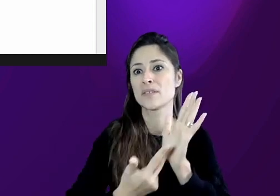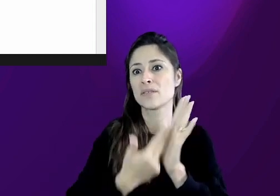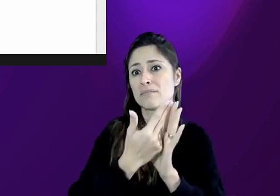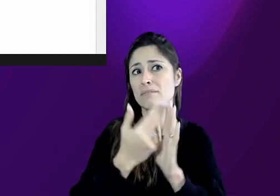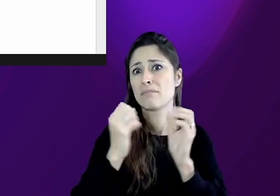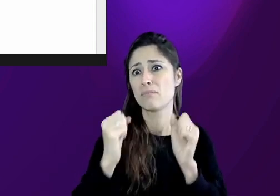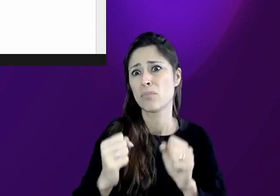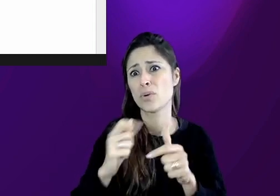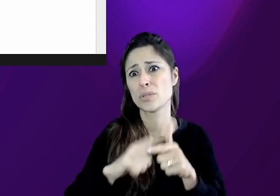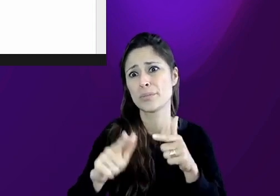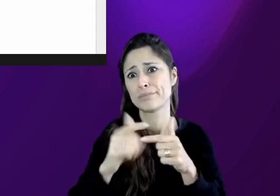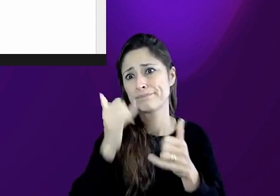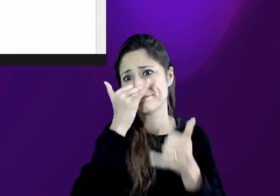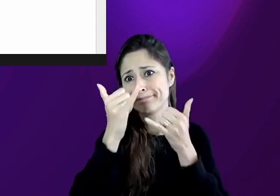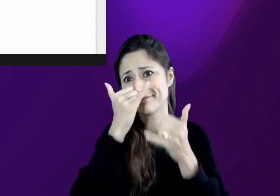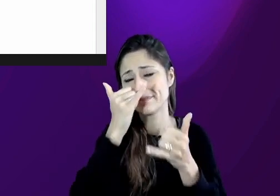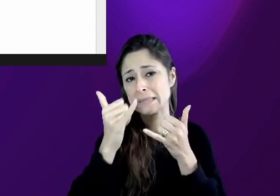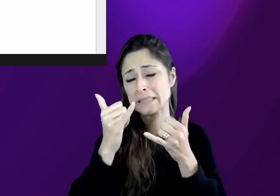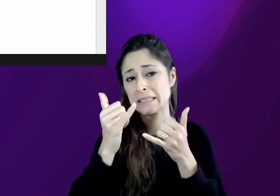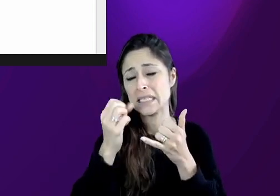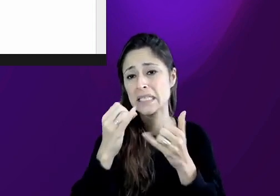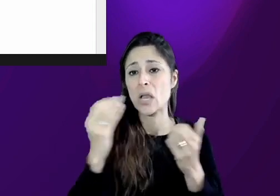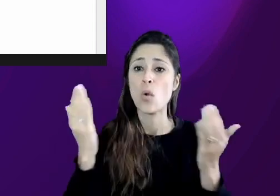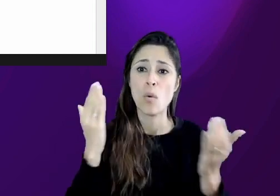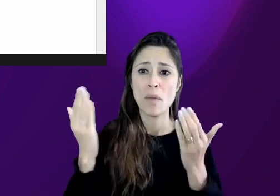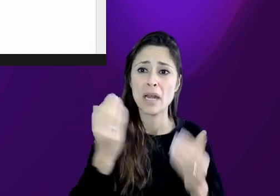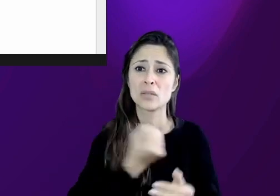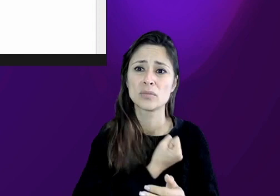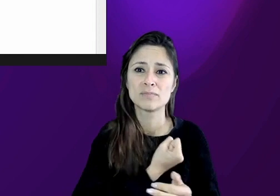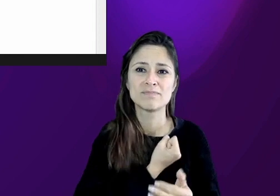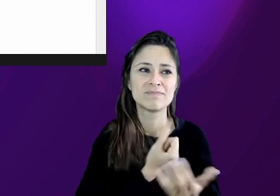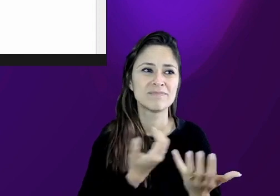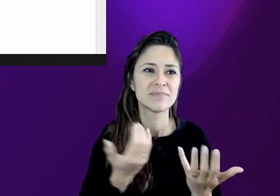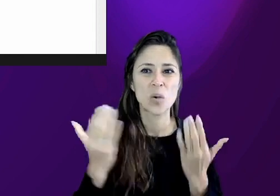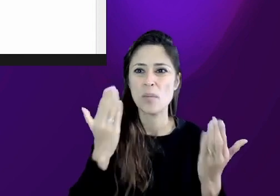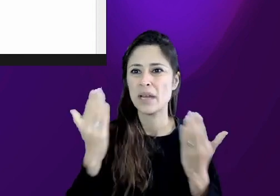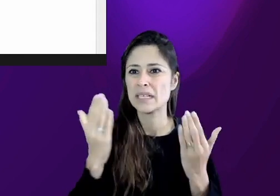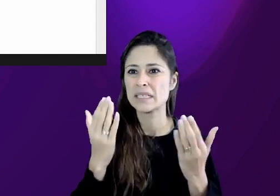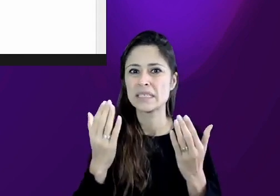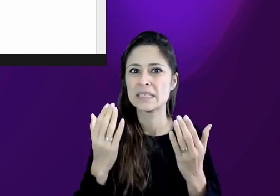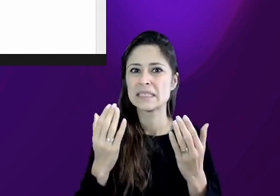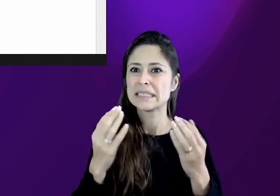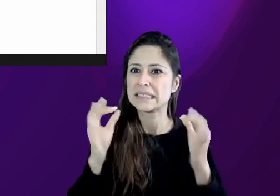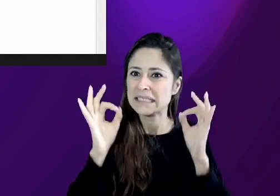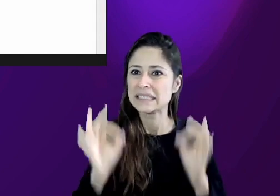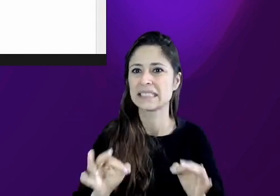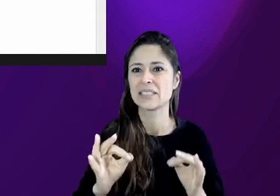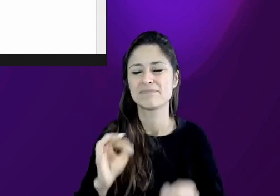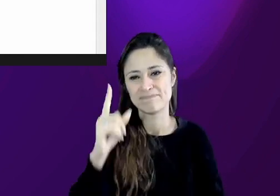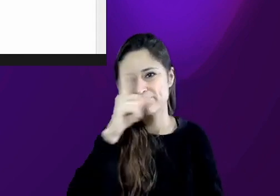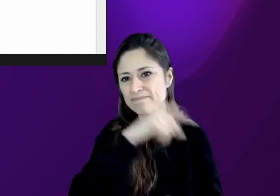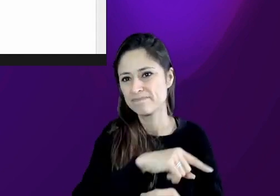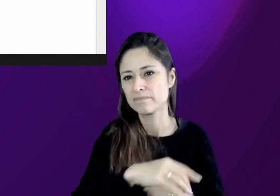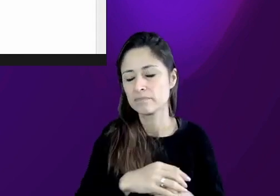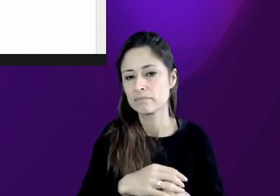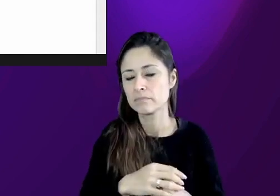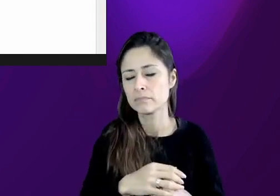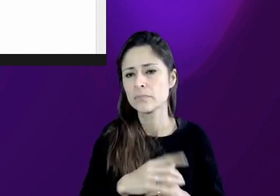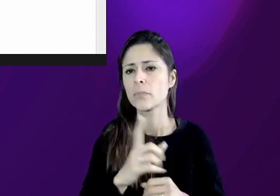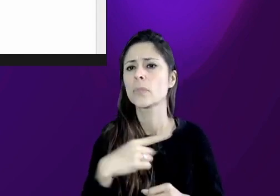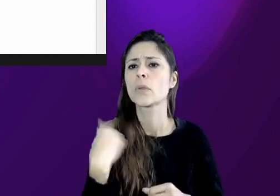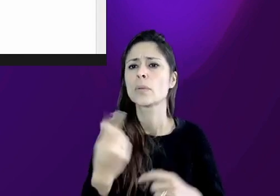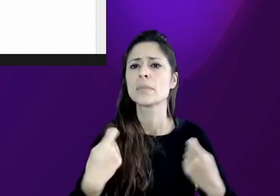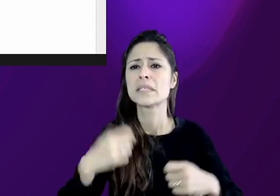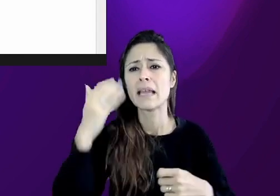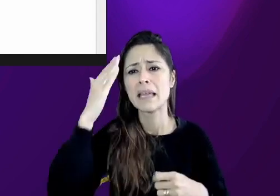cirúrgica. Então, se você comparar esses números, você não vai ter uma comparação adequada. E como é que a gente tem que entender o câncer de